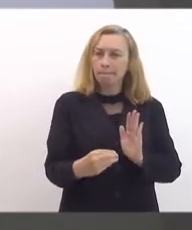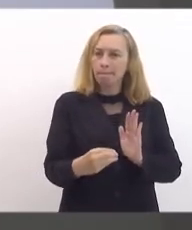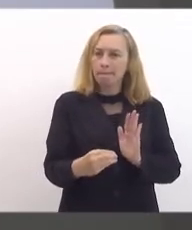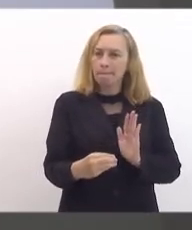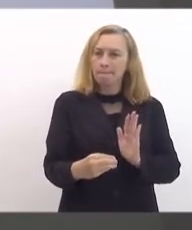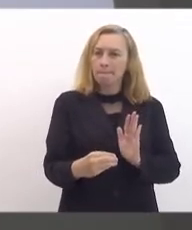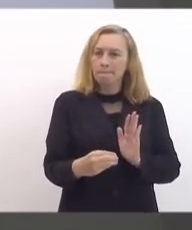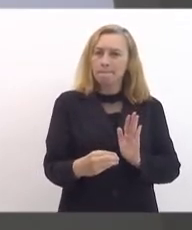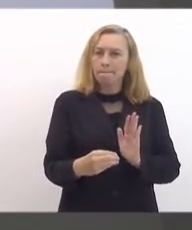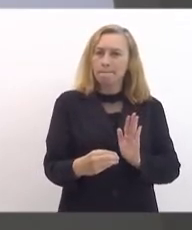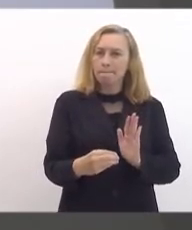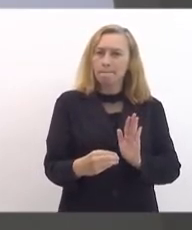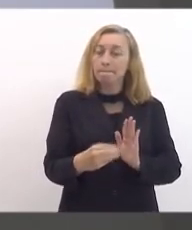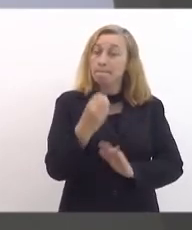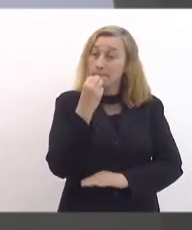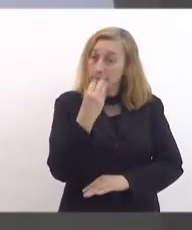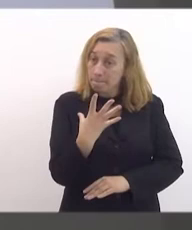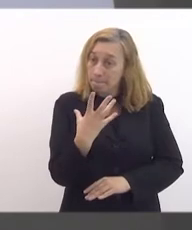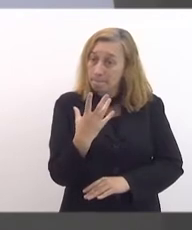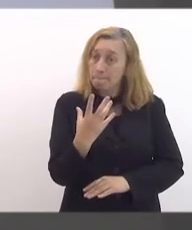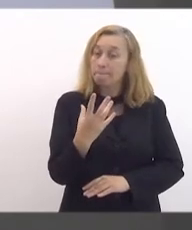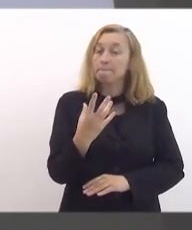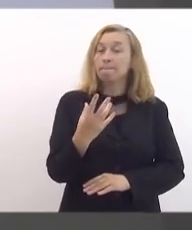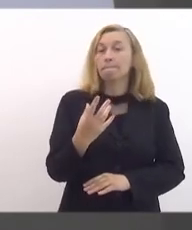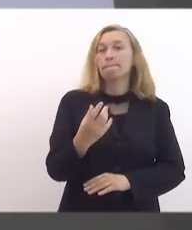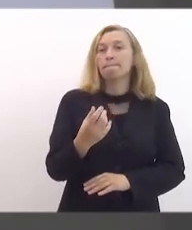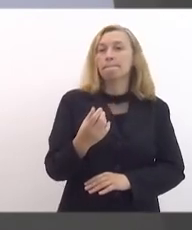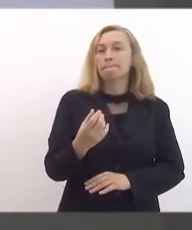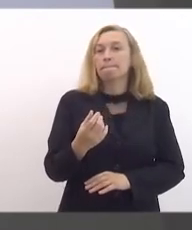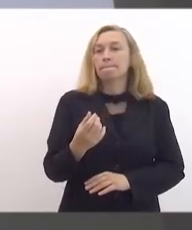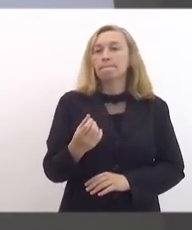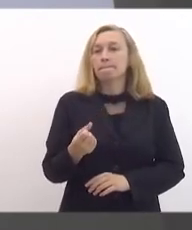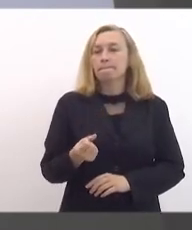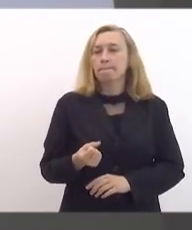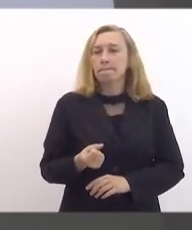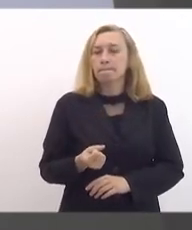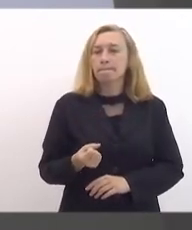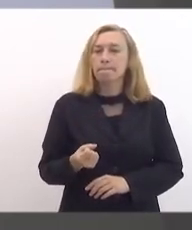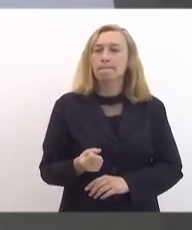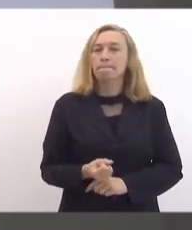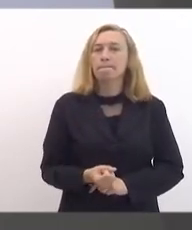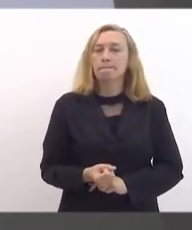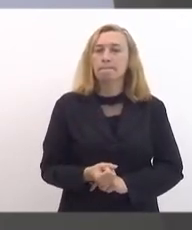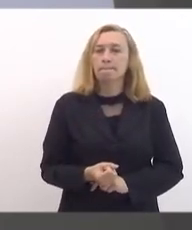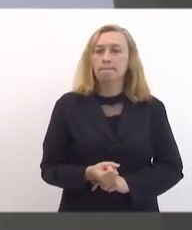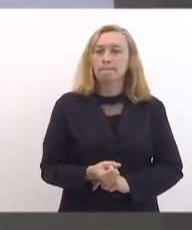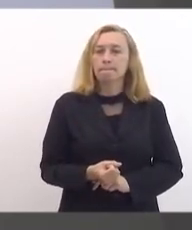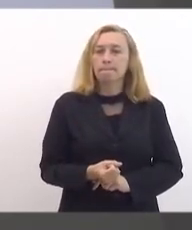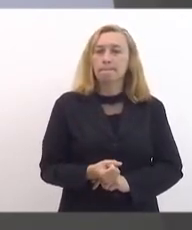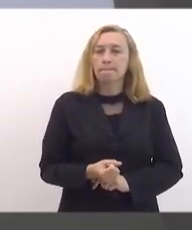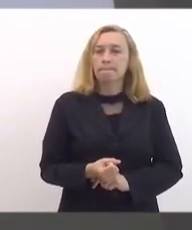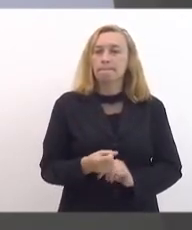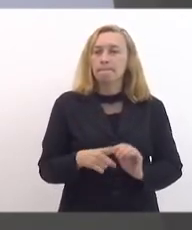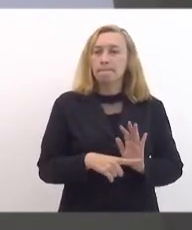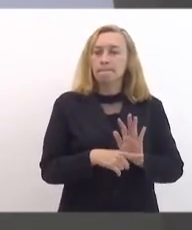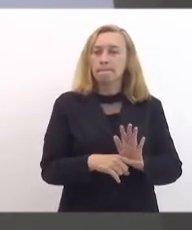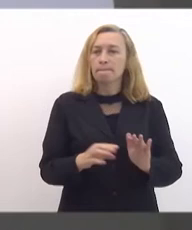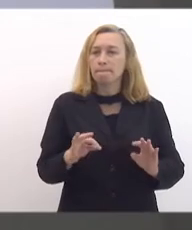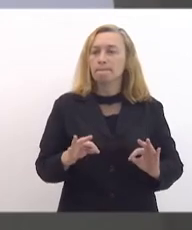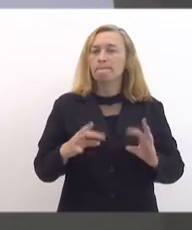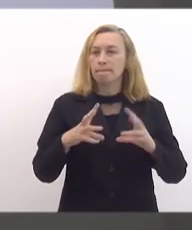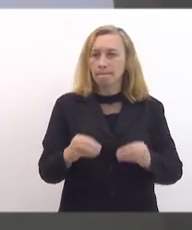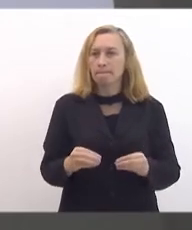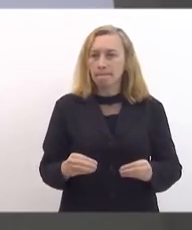que seja que seja efetivo que atenda aí todos os requisitos inclusive aqueles da nossa legislação